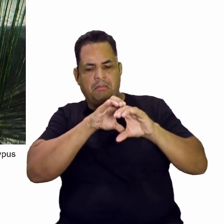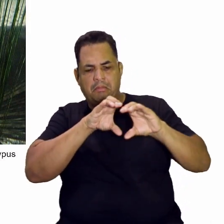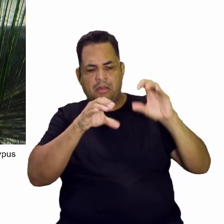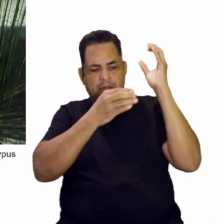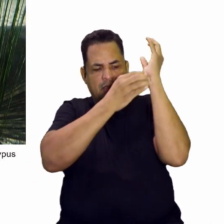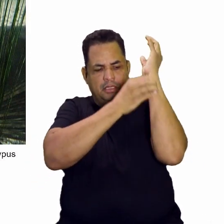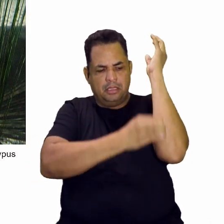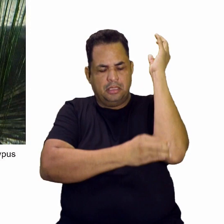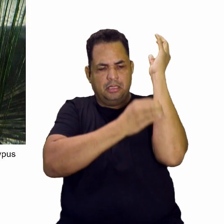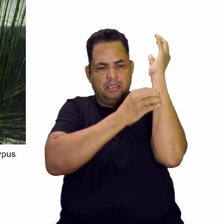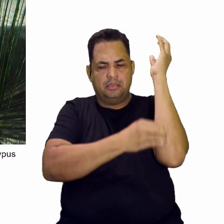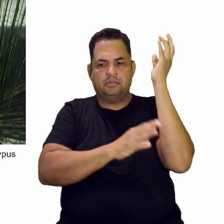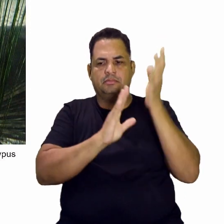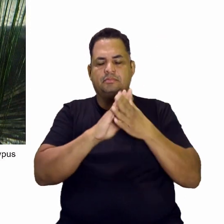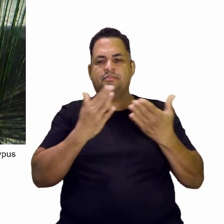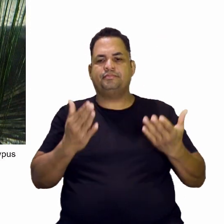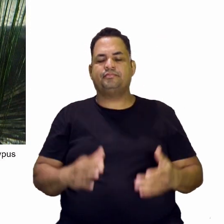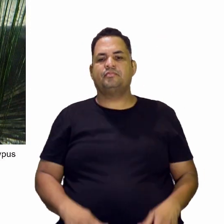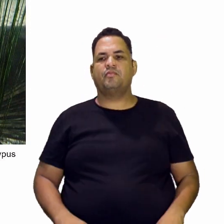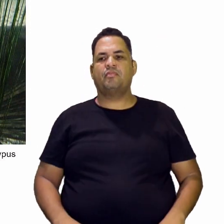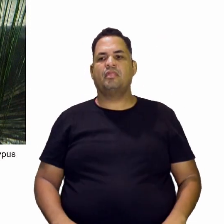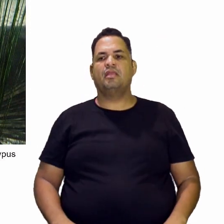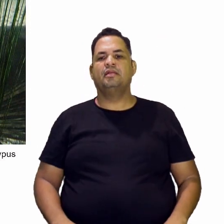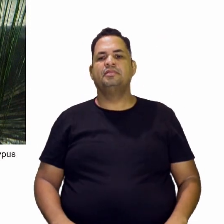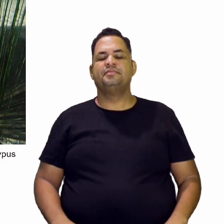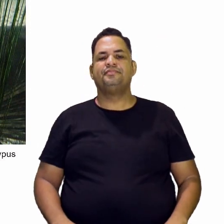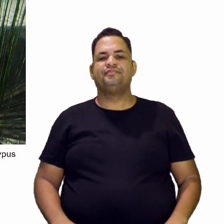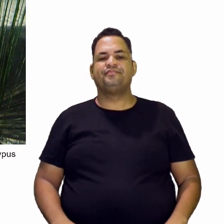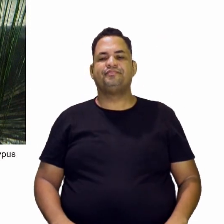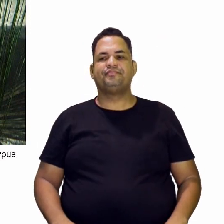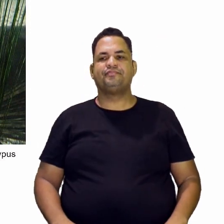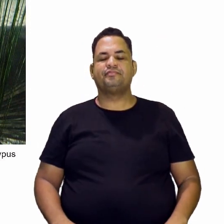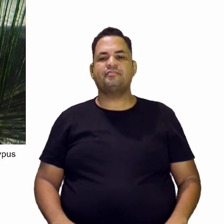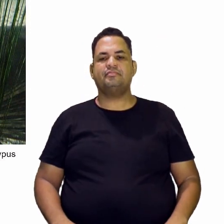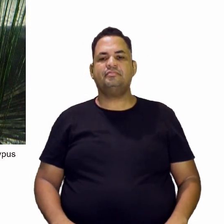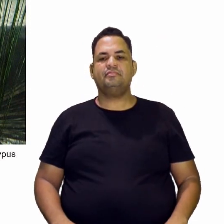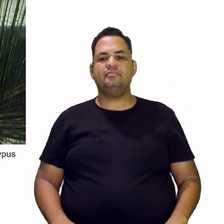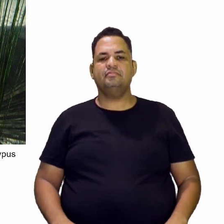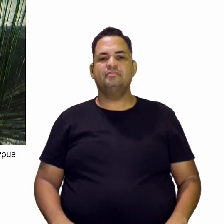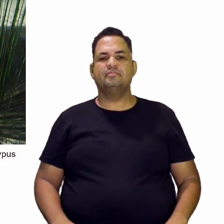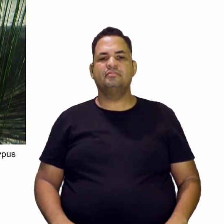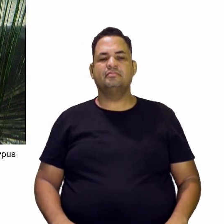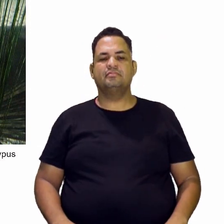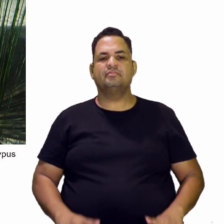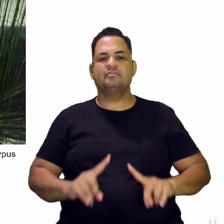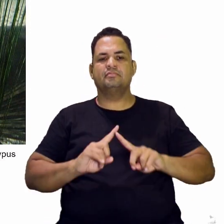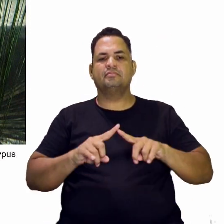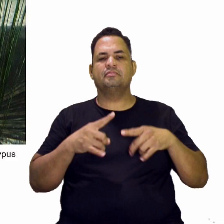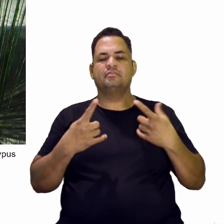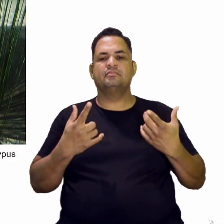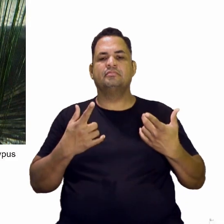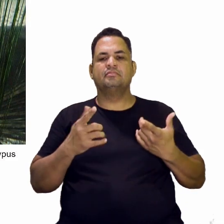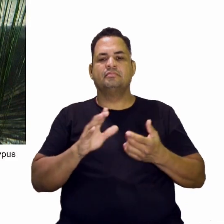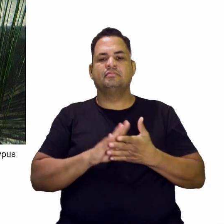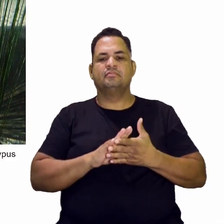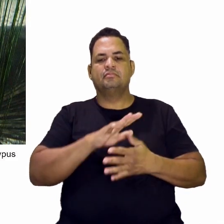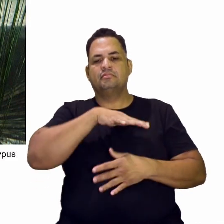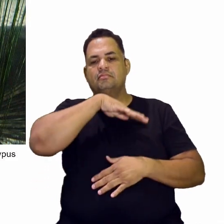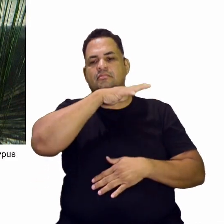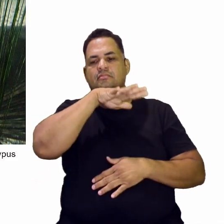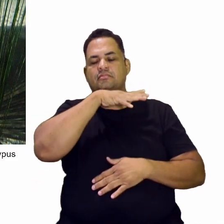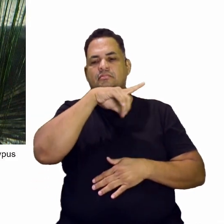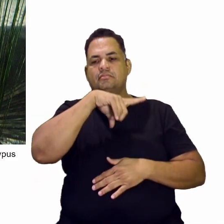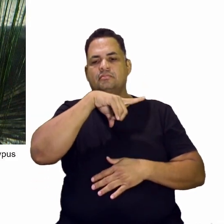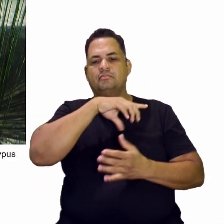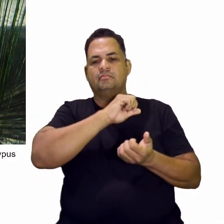se confunde, mas nessa confusão, às vezes, é o jacaré mesmo, né? E você aí dá aquele susto. Mas, enfim, então esses animais